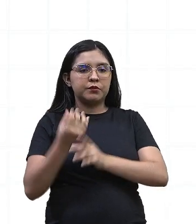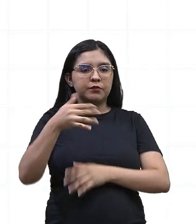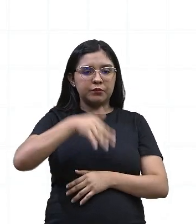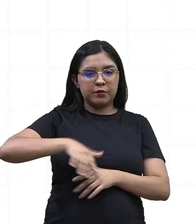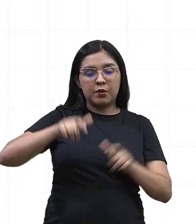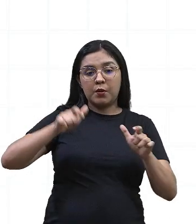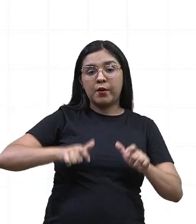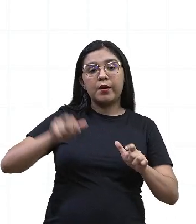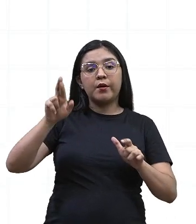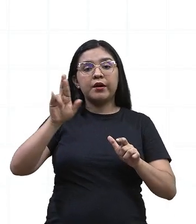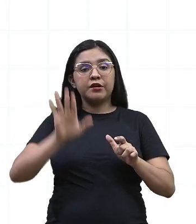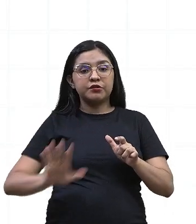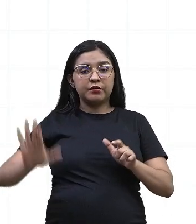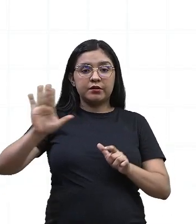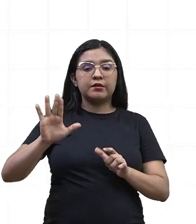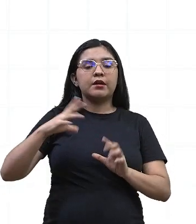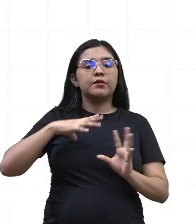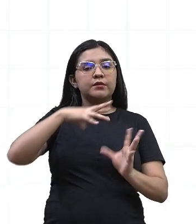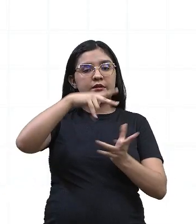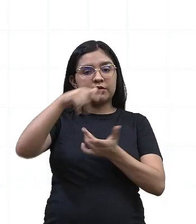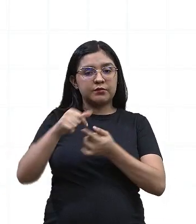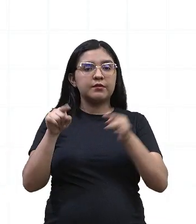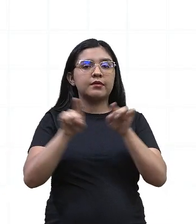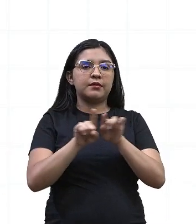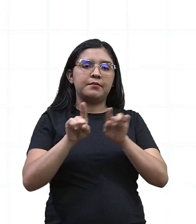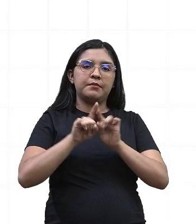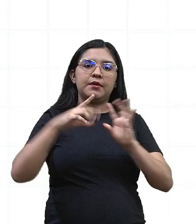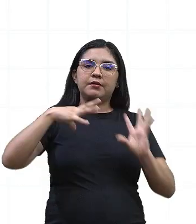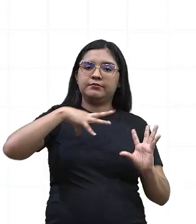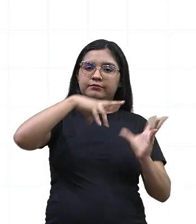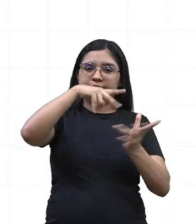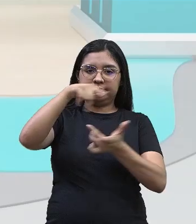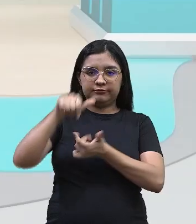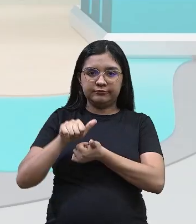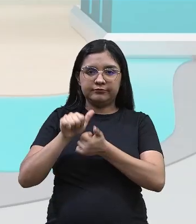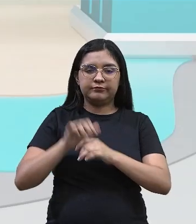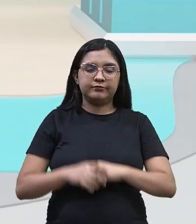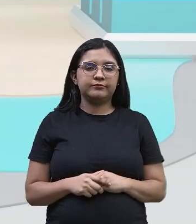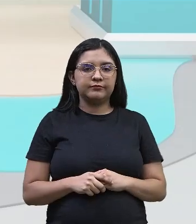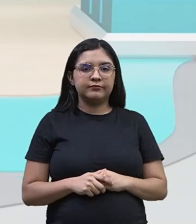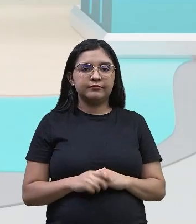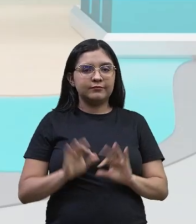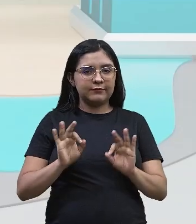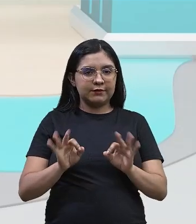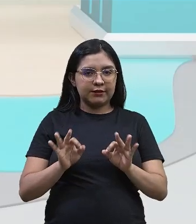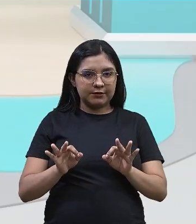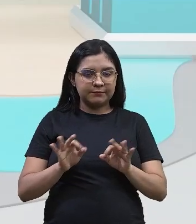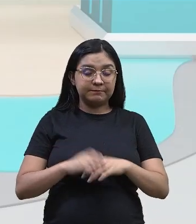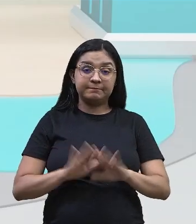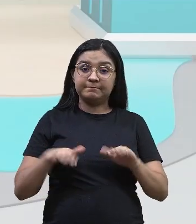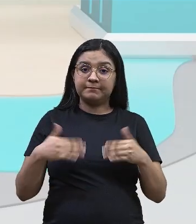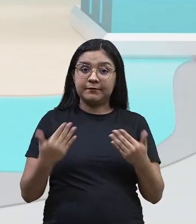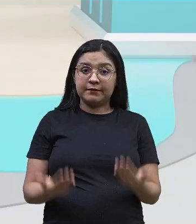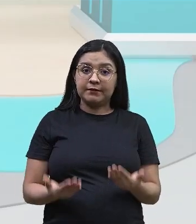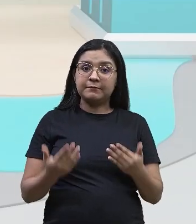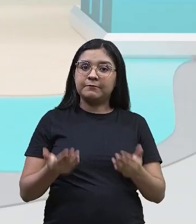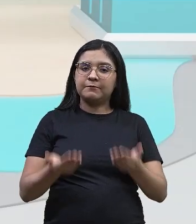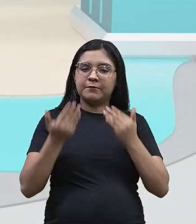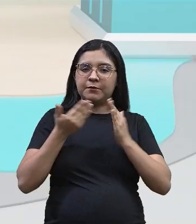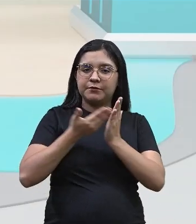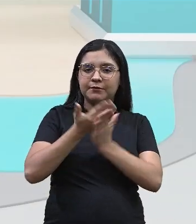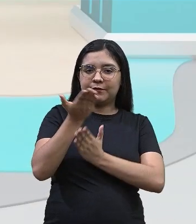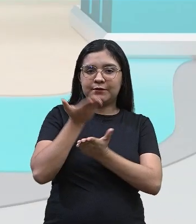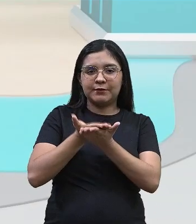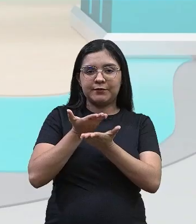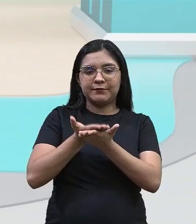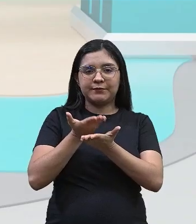entorno local, regional, nacional e estrangeiro. Certo? Então, vamos dar início